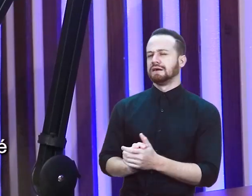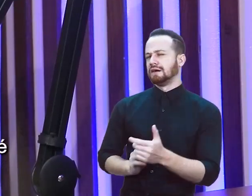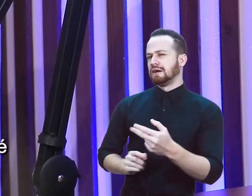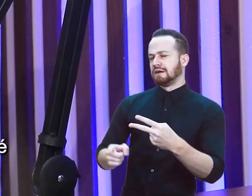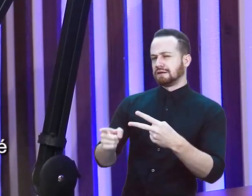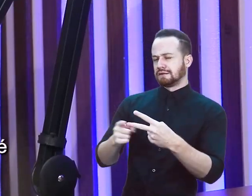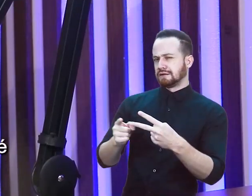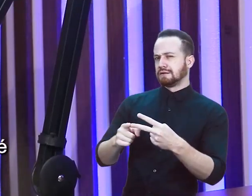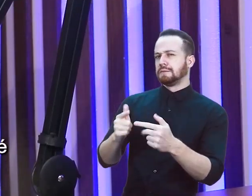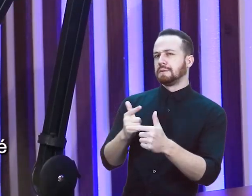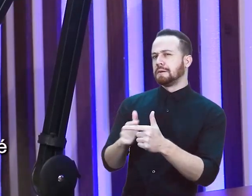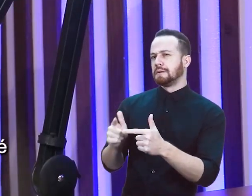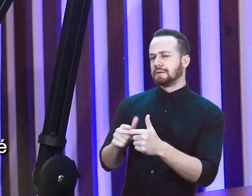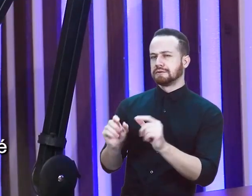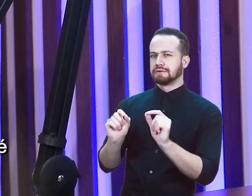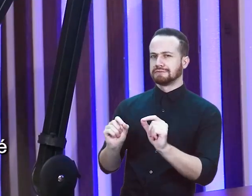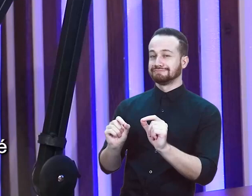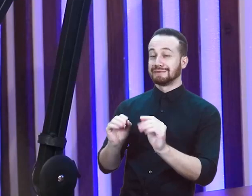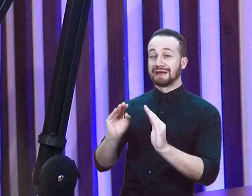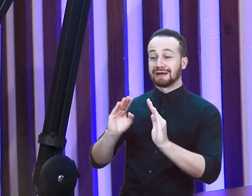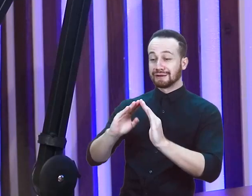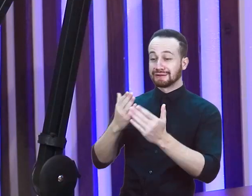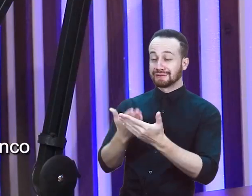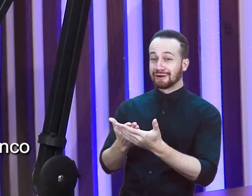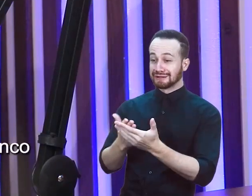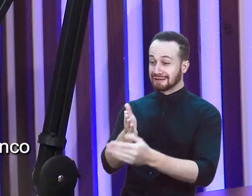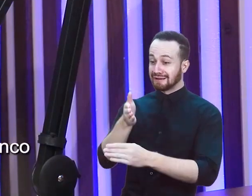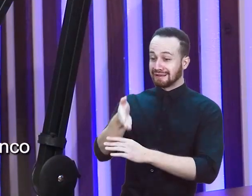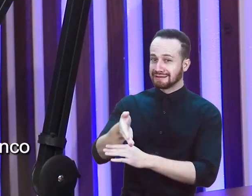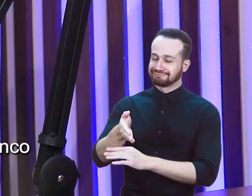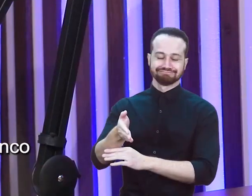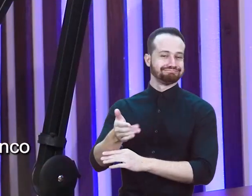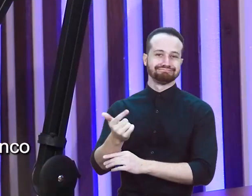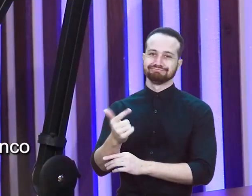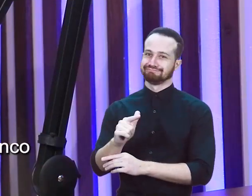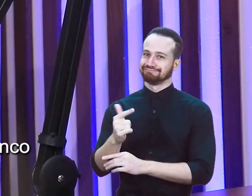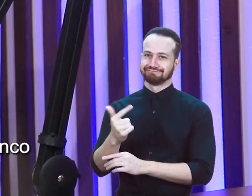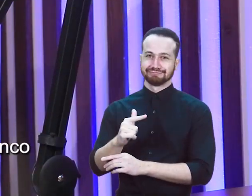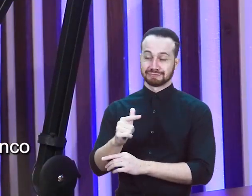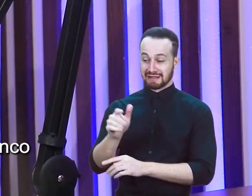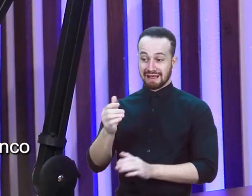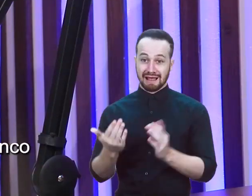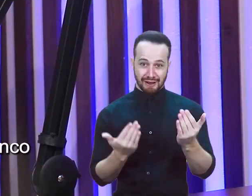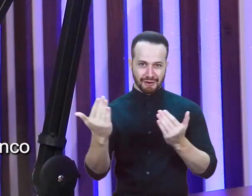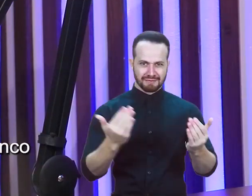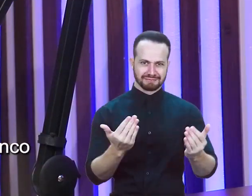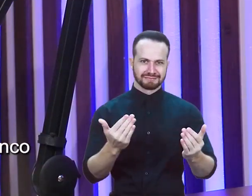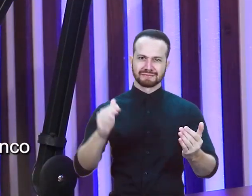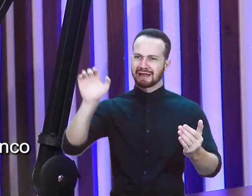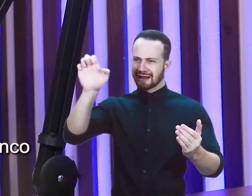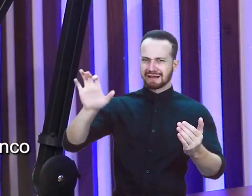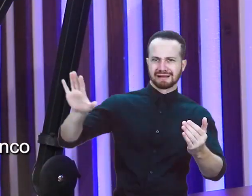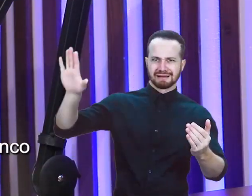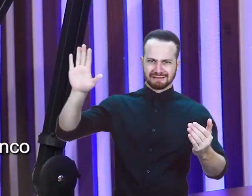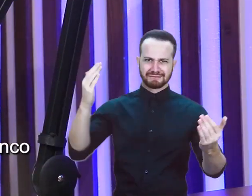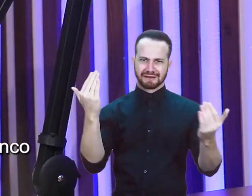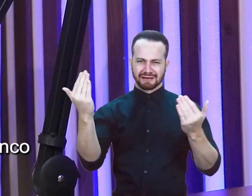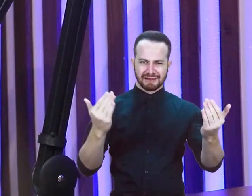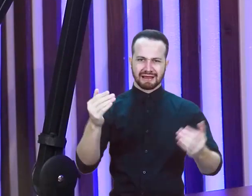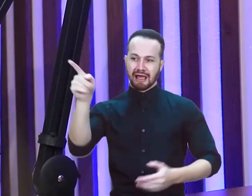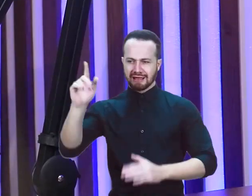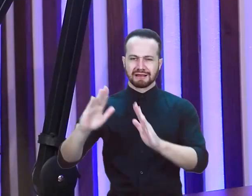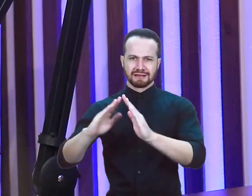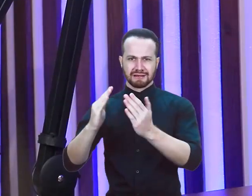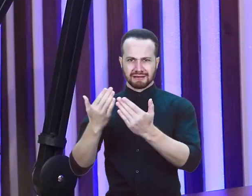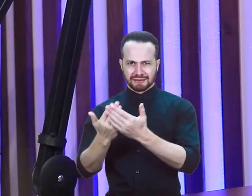grande prejuízo é não ir à escola. Porque enquanto o menino branco está há 388 anos na